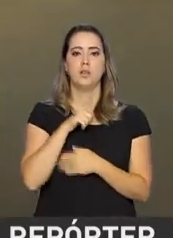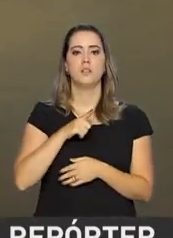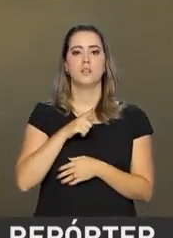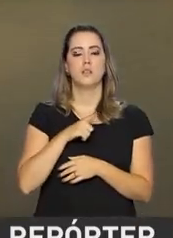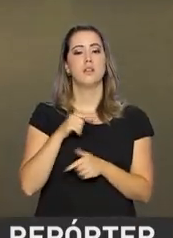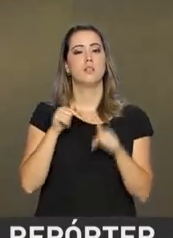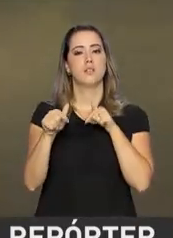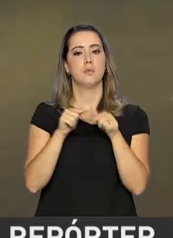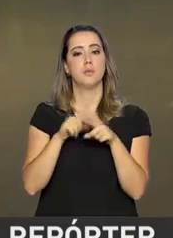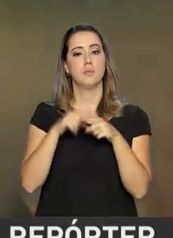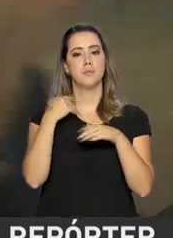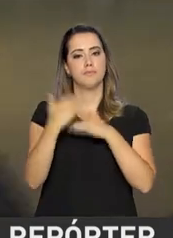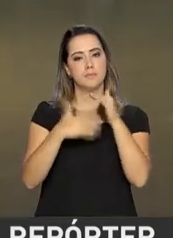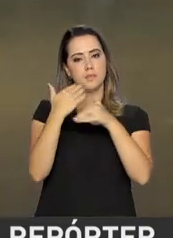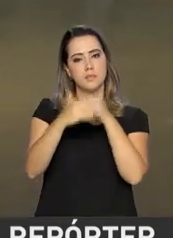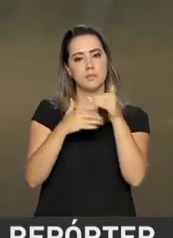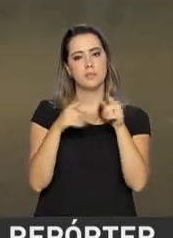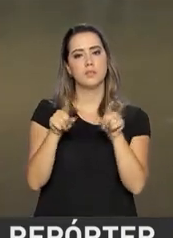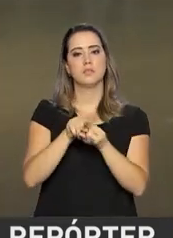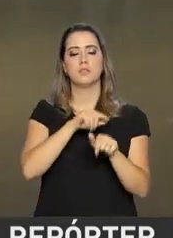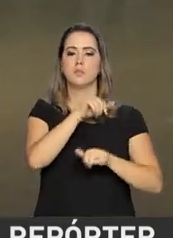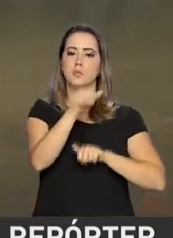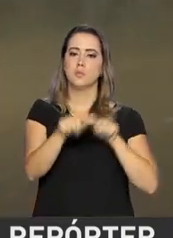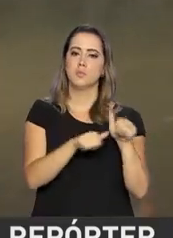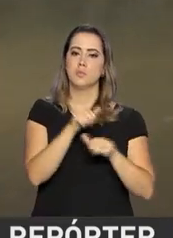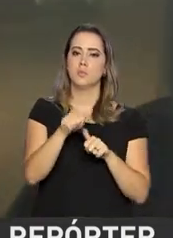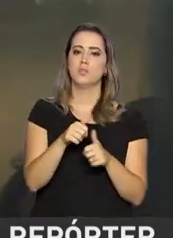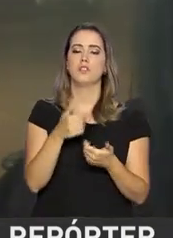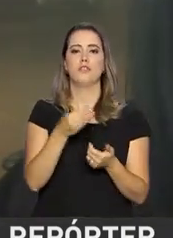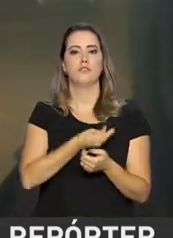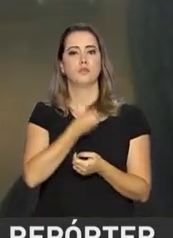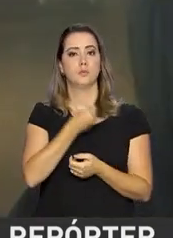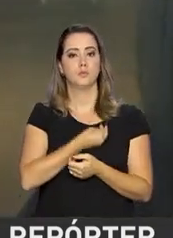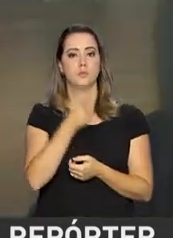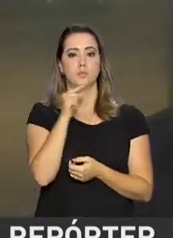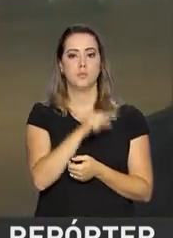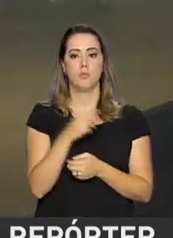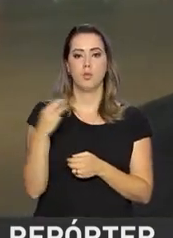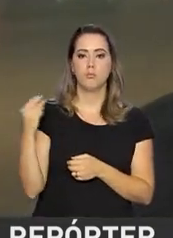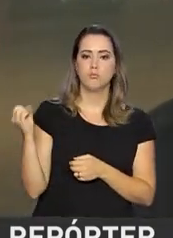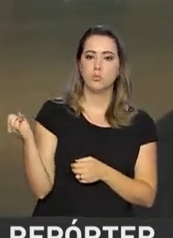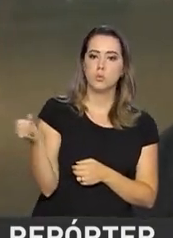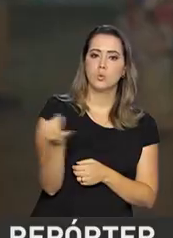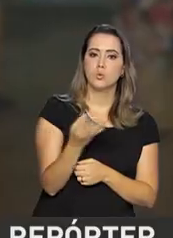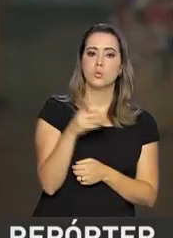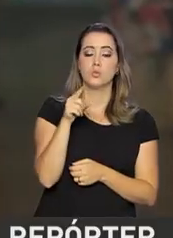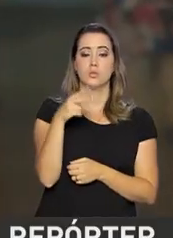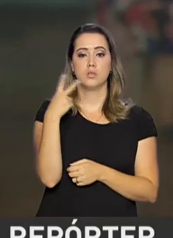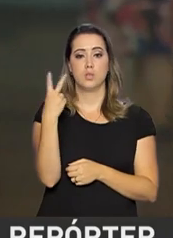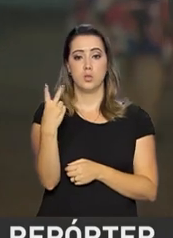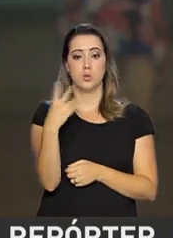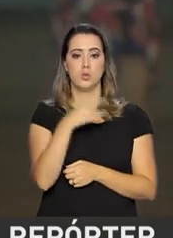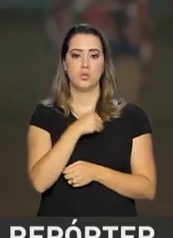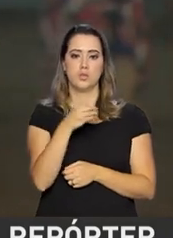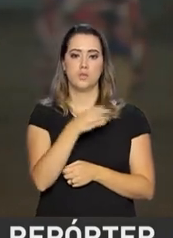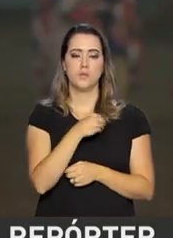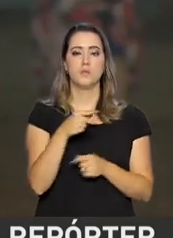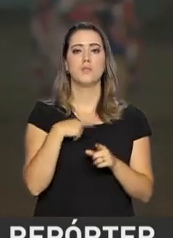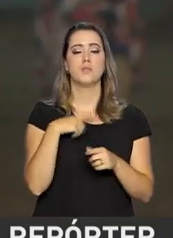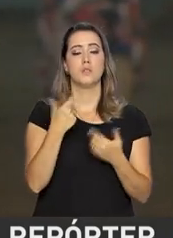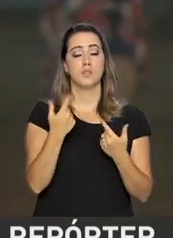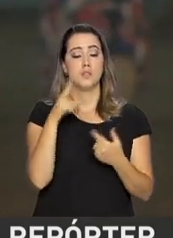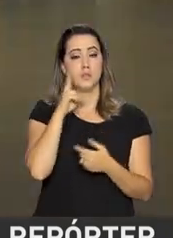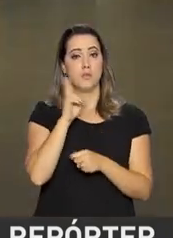emprego, mas quer crescer profissionalmente e mudar de posição no trabalho. Em comum, elas têm dois filhos cada e fizeram um curso de